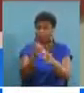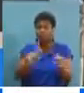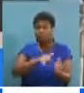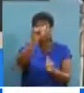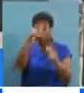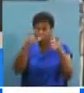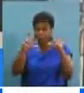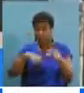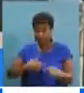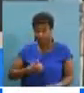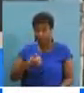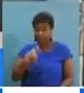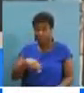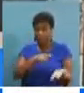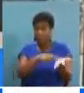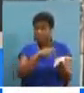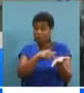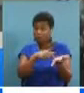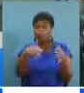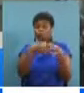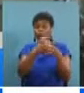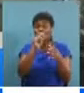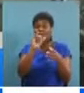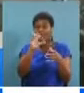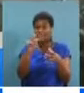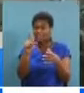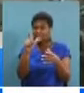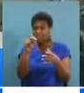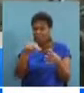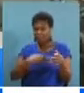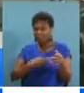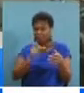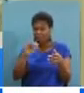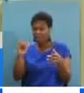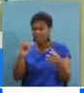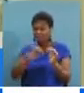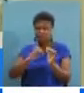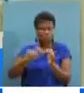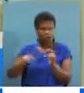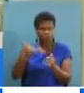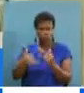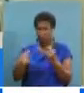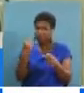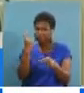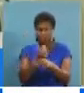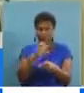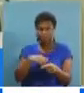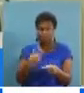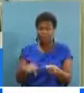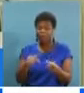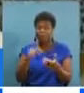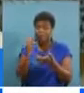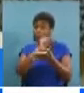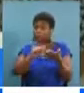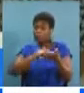aérea cabo-verdiana, hoje nas mãos do grupo Icelandair, deixou de representar um risco fiscal para o país. A linha de crédito assinada esta